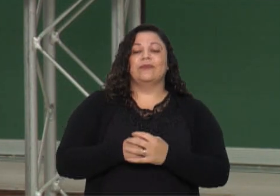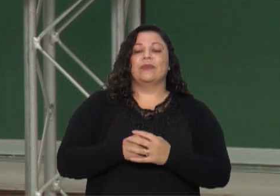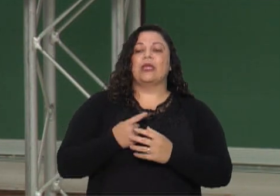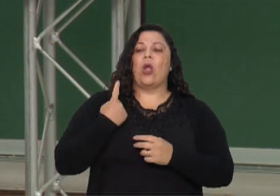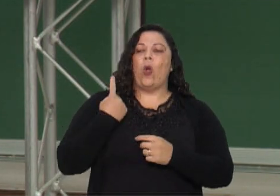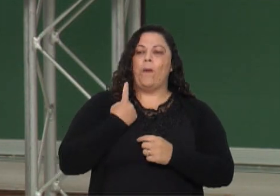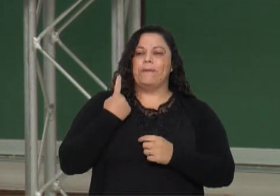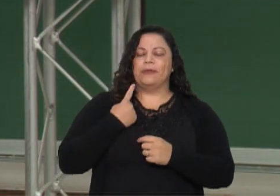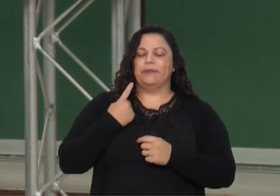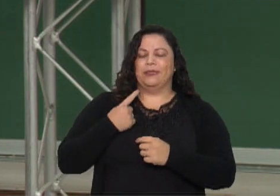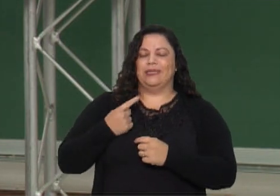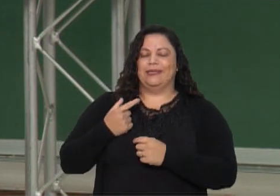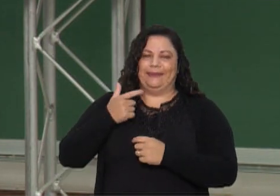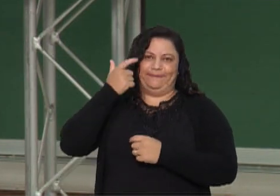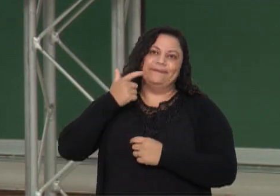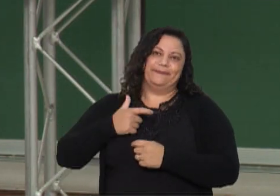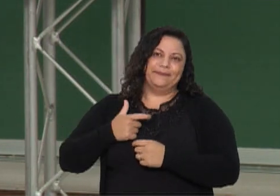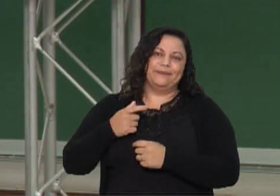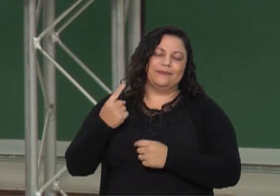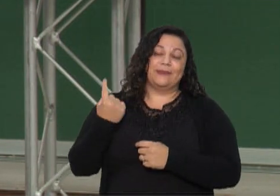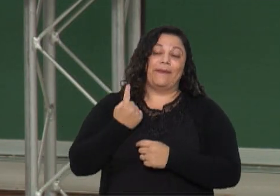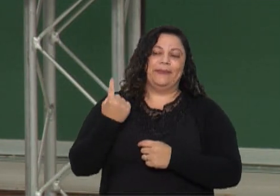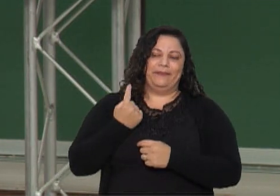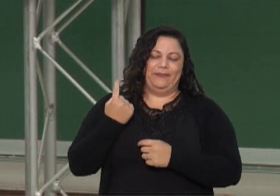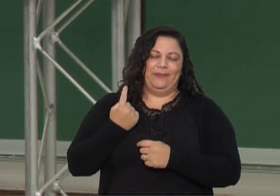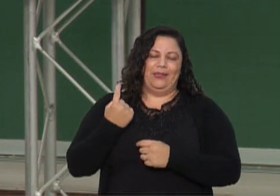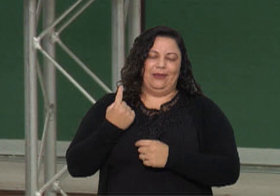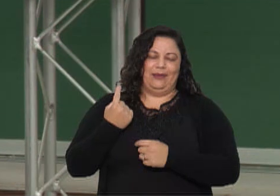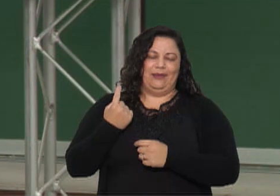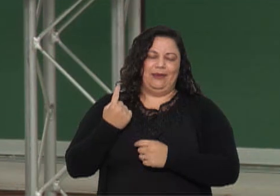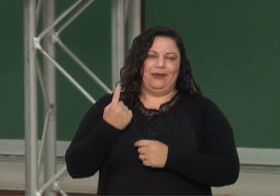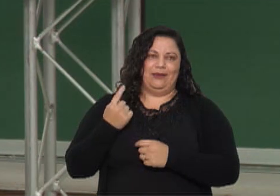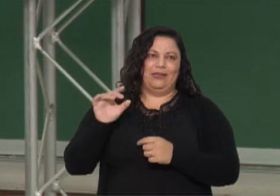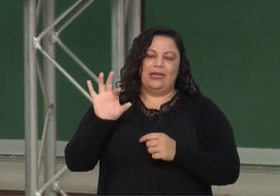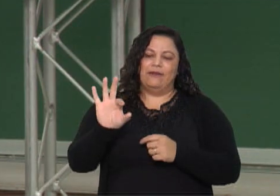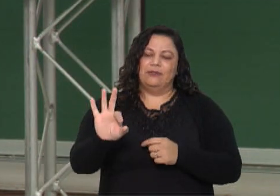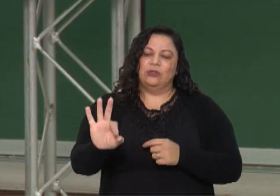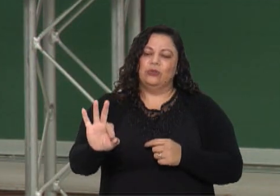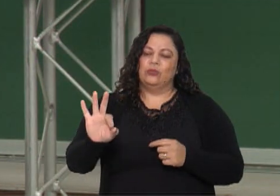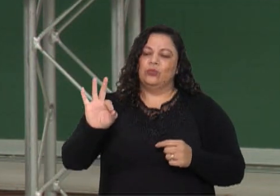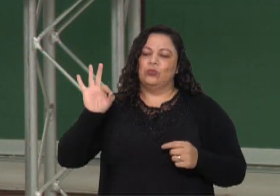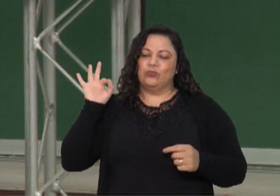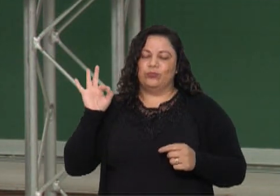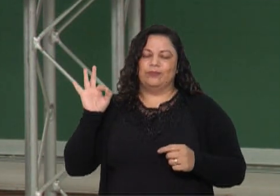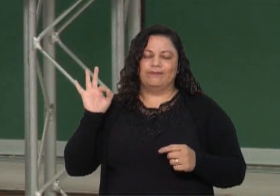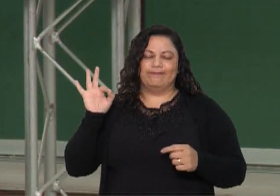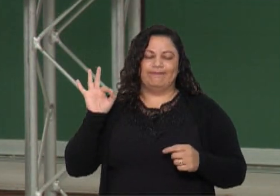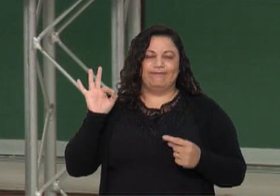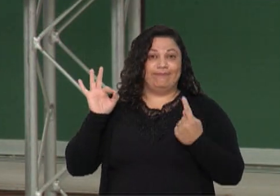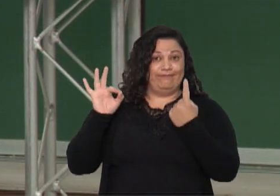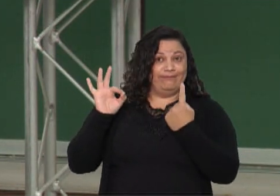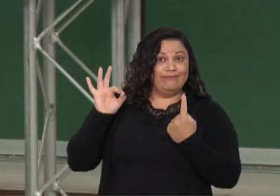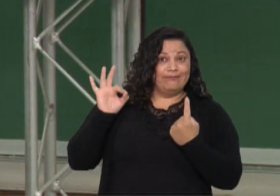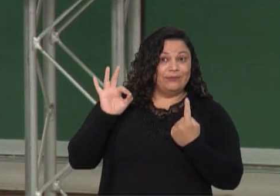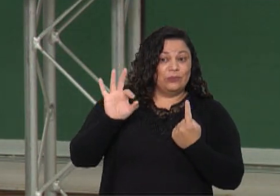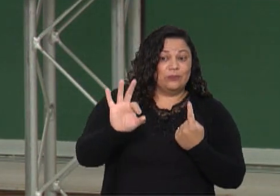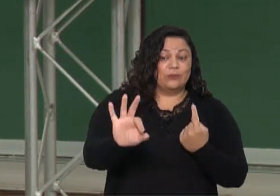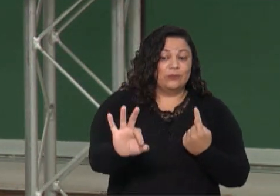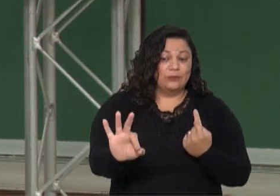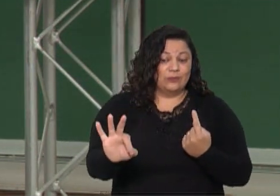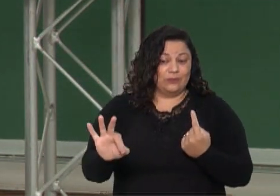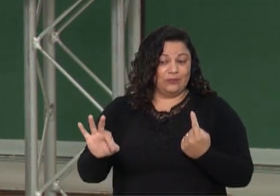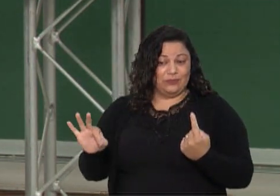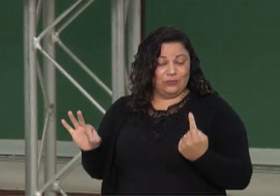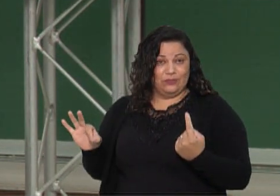O primeiro jogador, lá tem 4 pessoas. O primeiro jogador deve tirar um palito de cada vez. Tem que puxar o